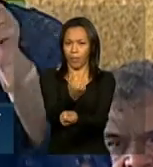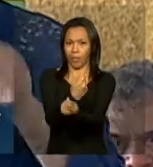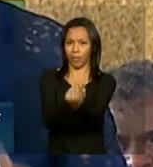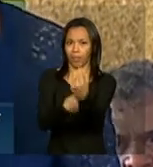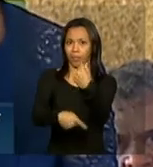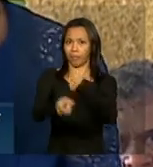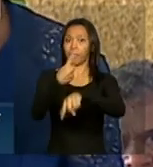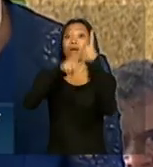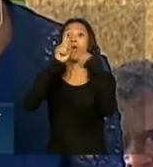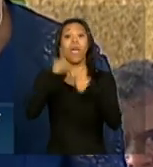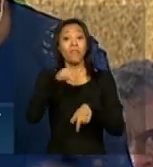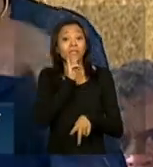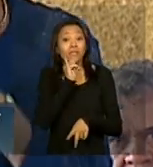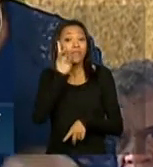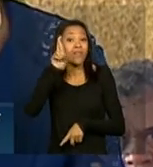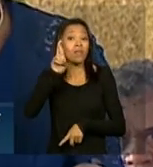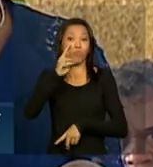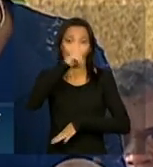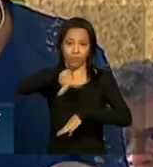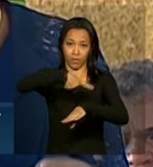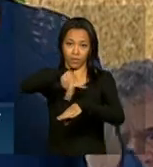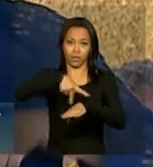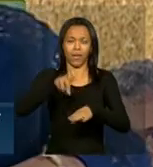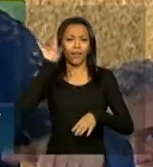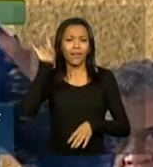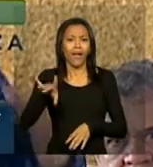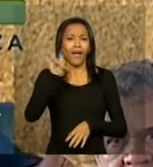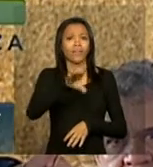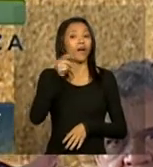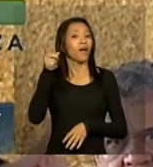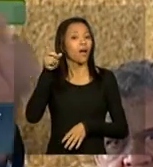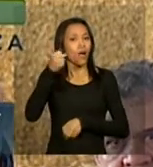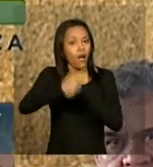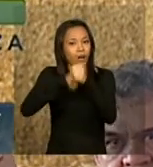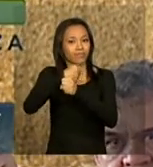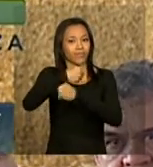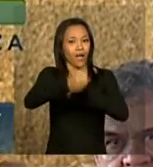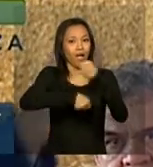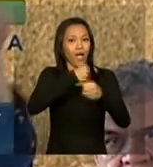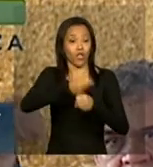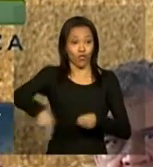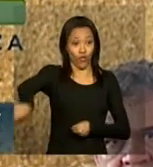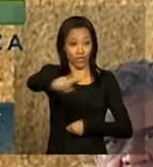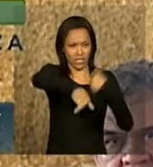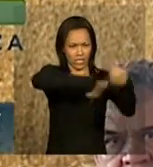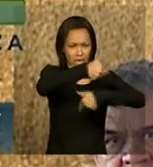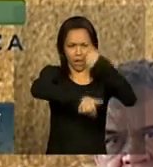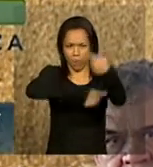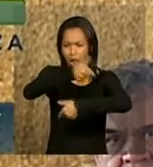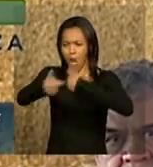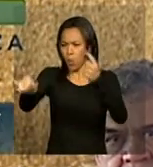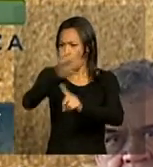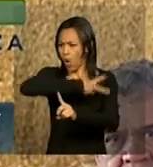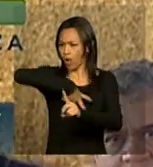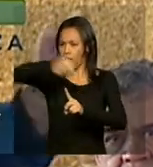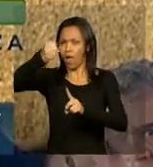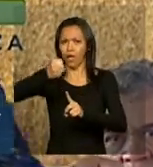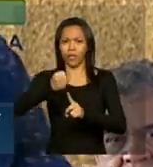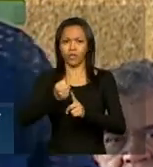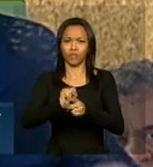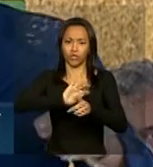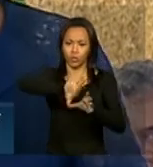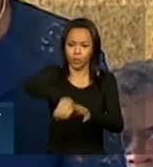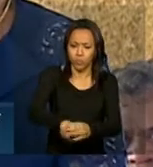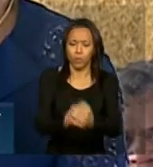porque aqui vocês são assim. A cada ano, vocês surpreendem o Brasil com um novo recorde de produção. A